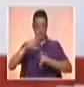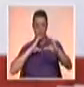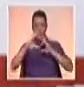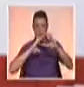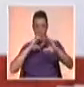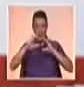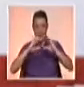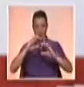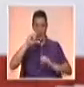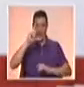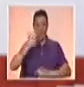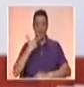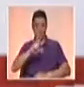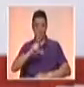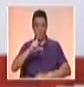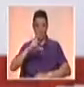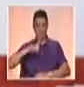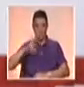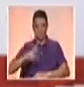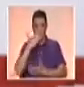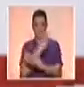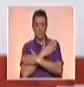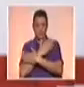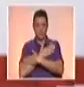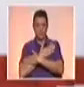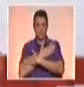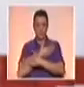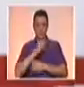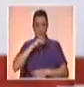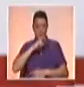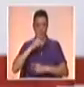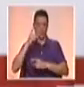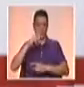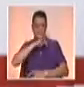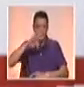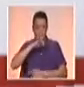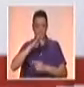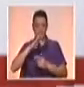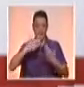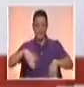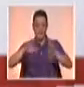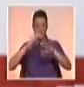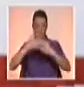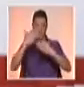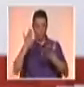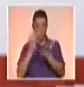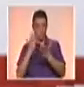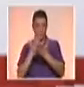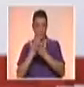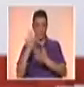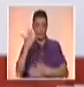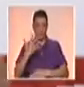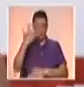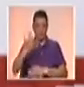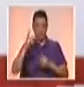comunicasse a língua portuguesa, né, com amigos e com os meus avós mas só quando fui para a escola, aos 5